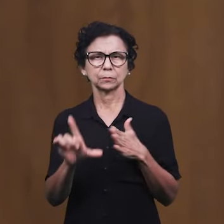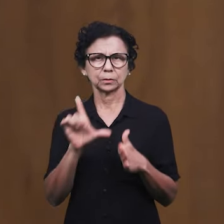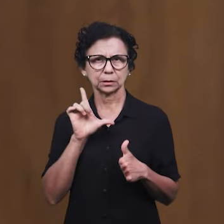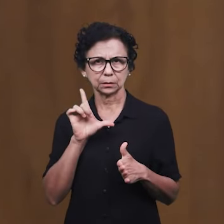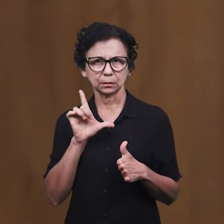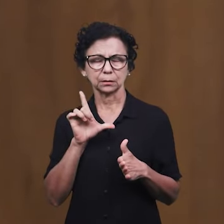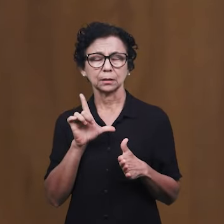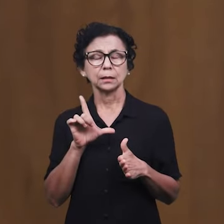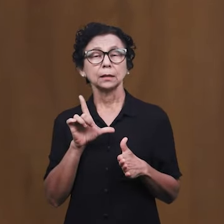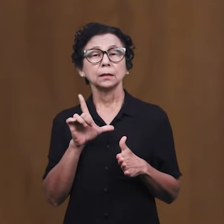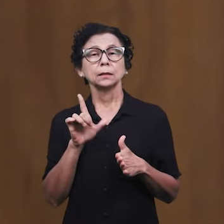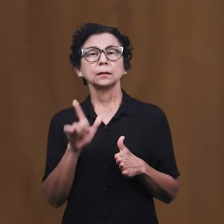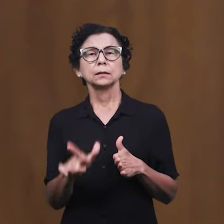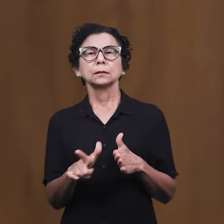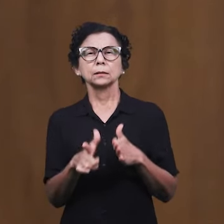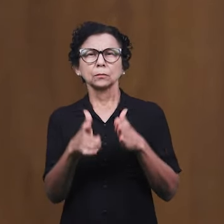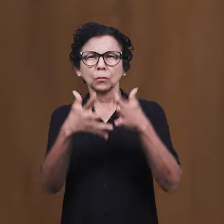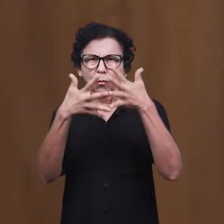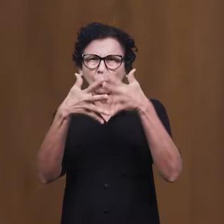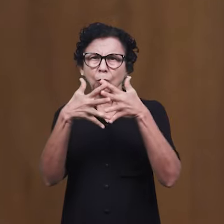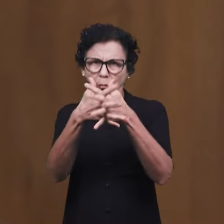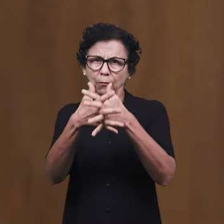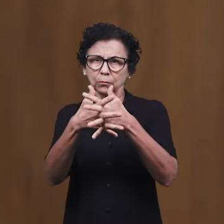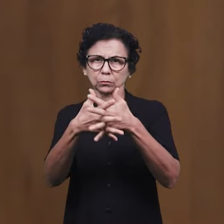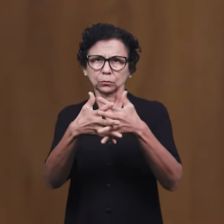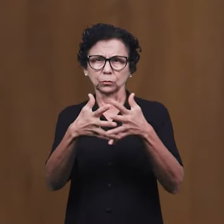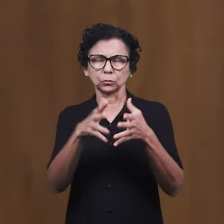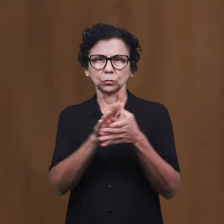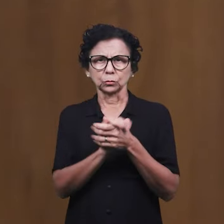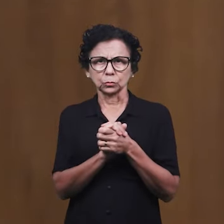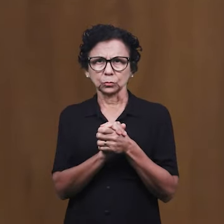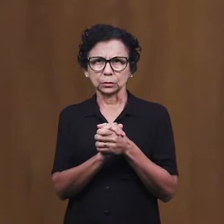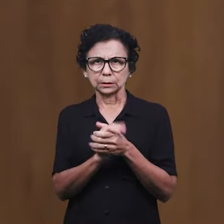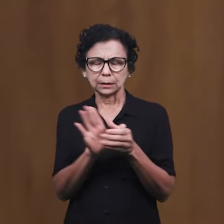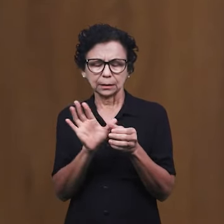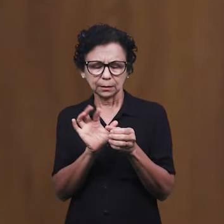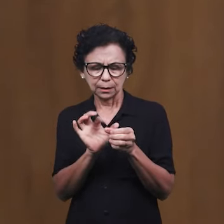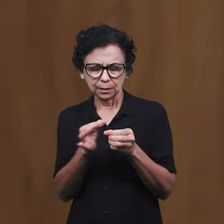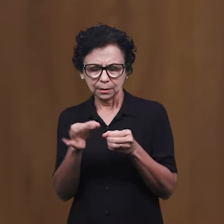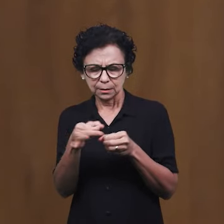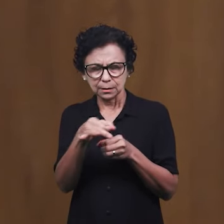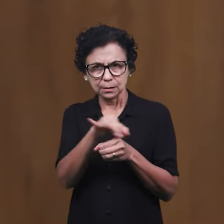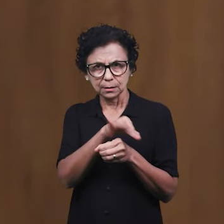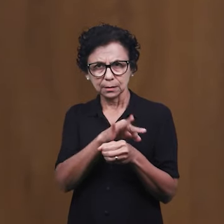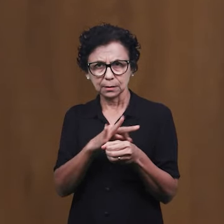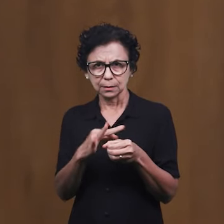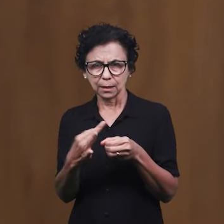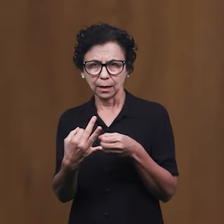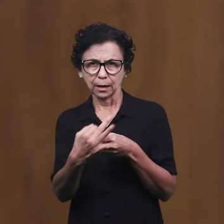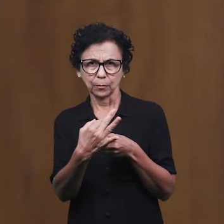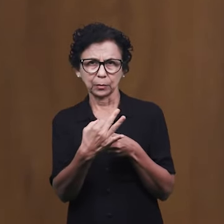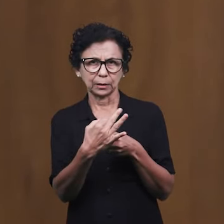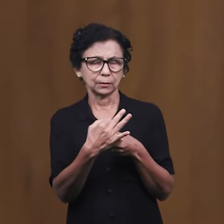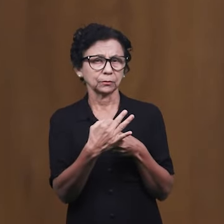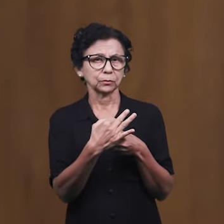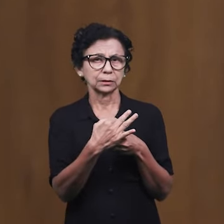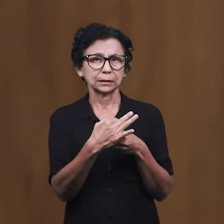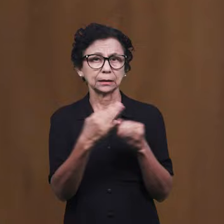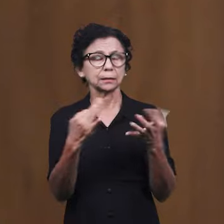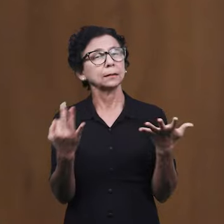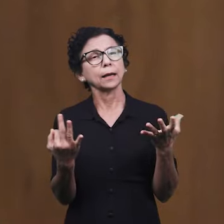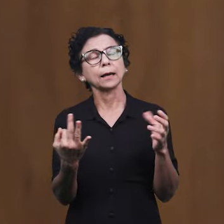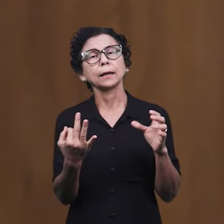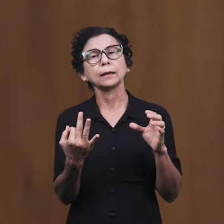tem a complexidade, por exemplo, da membrana nuclear. Você tem ali a parte lipoproteica, você tem o interior do